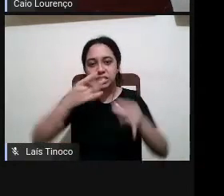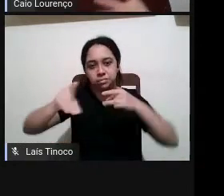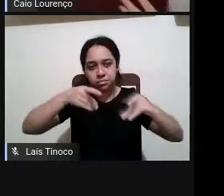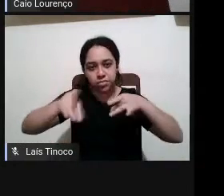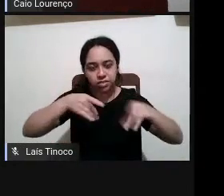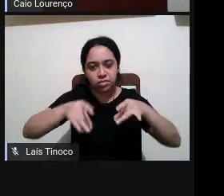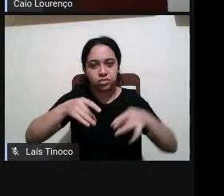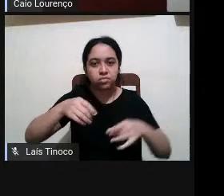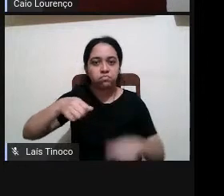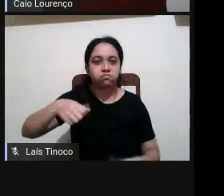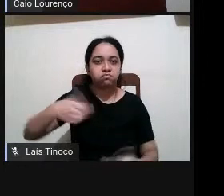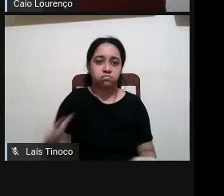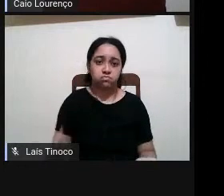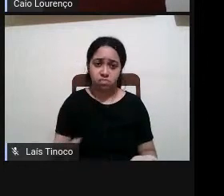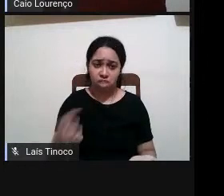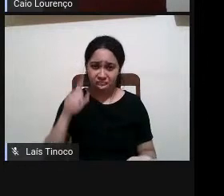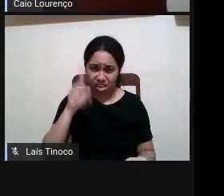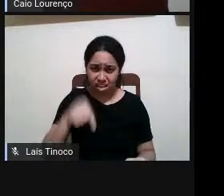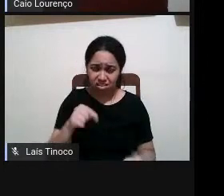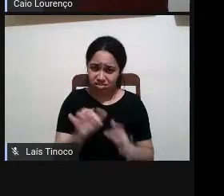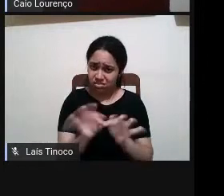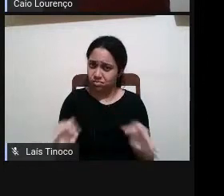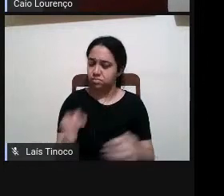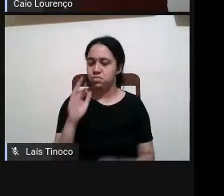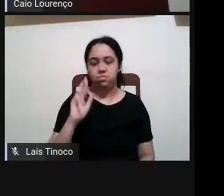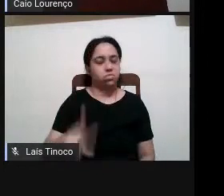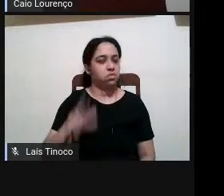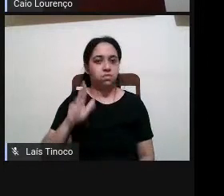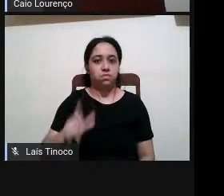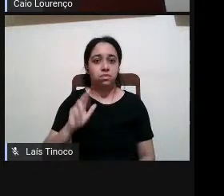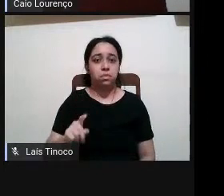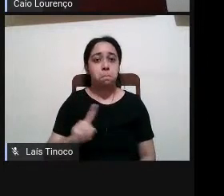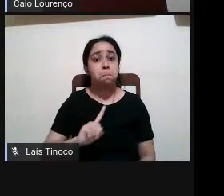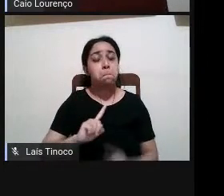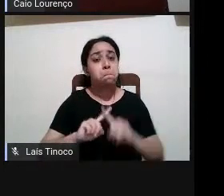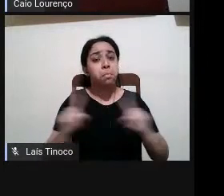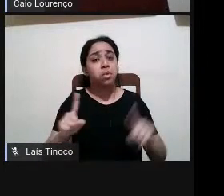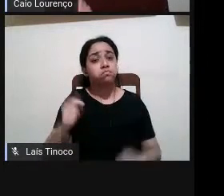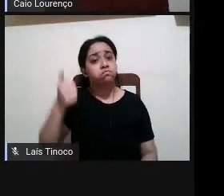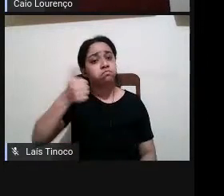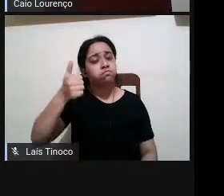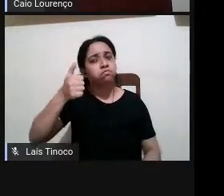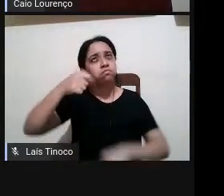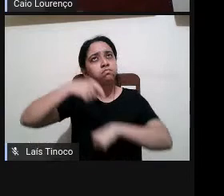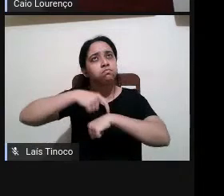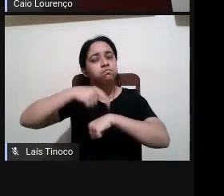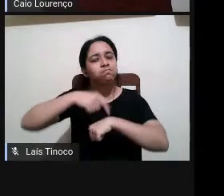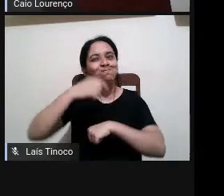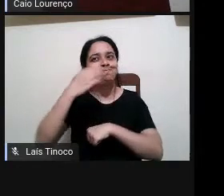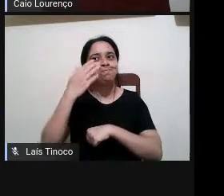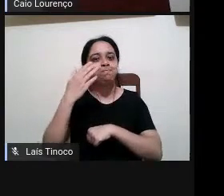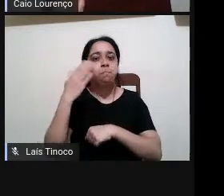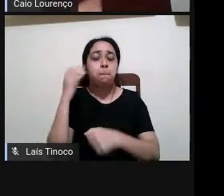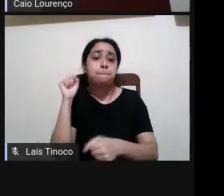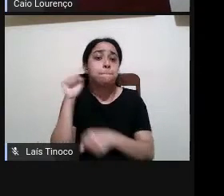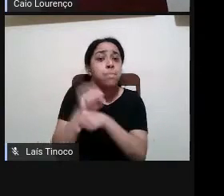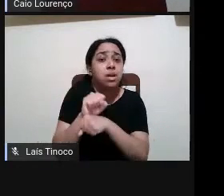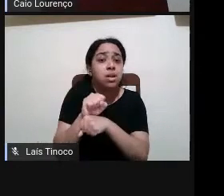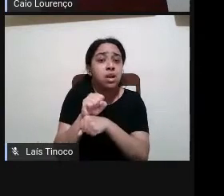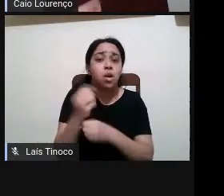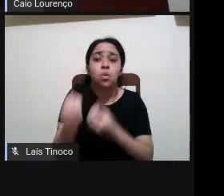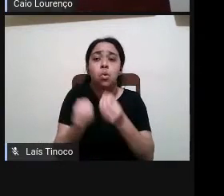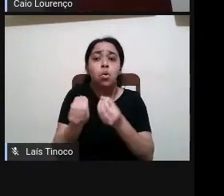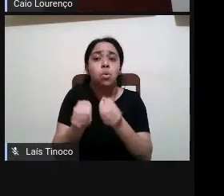né? Então, isso não é algo simples, mas o primeiro momento é tentar interromper a fonte. E a gente